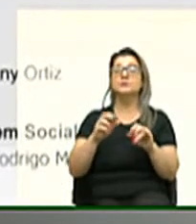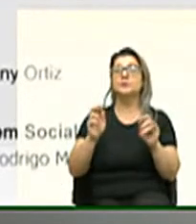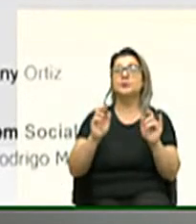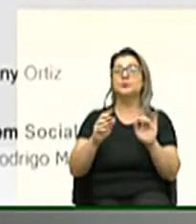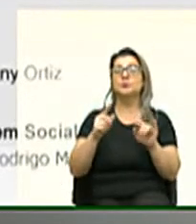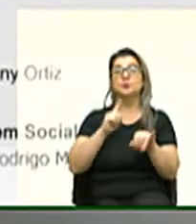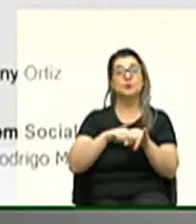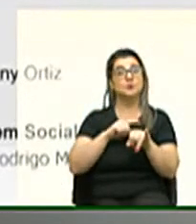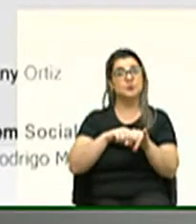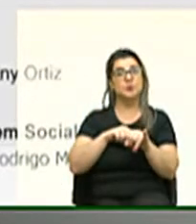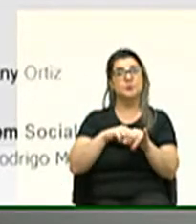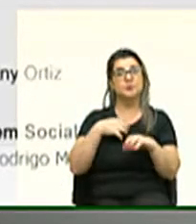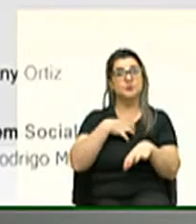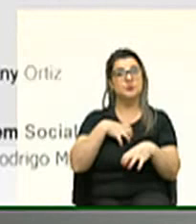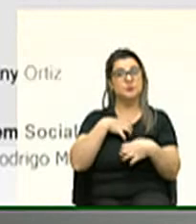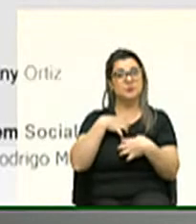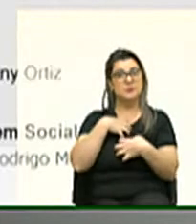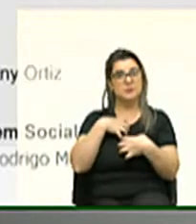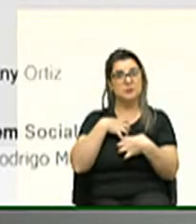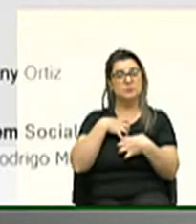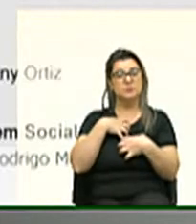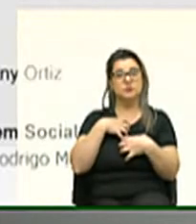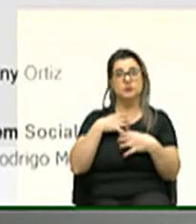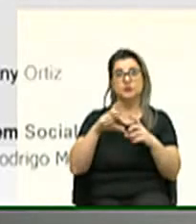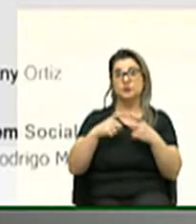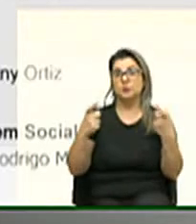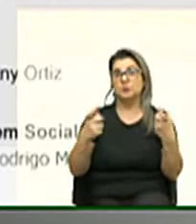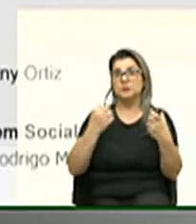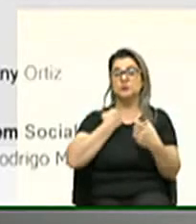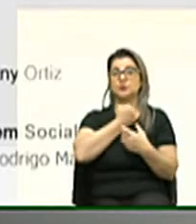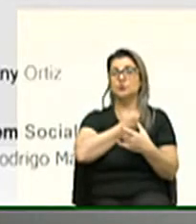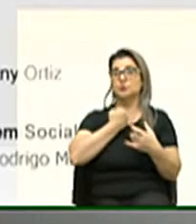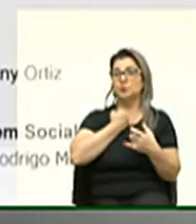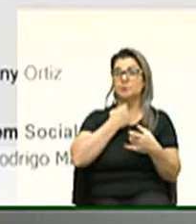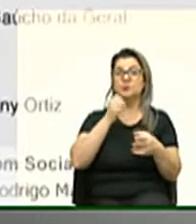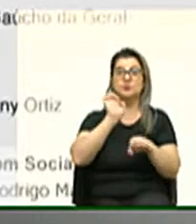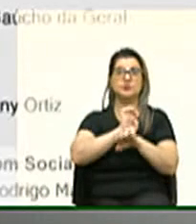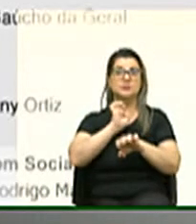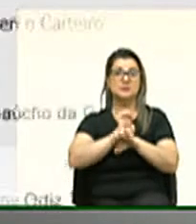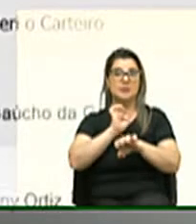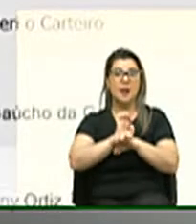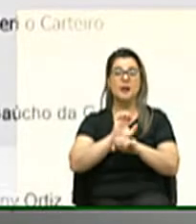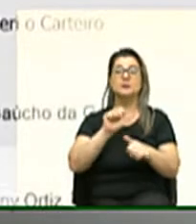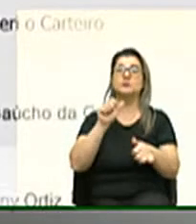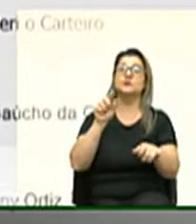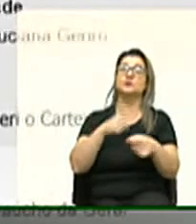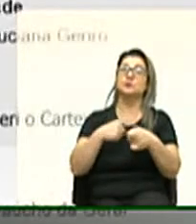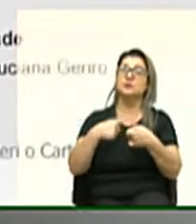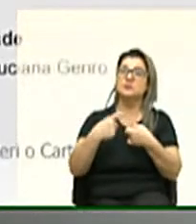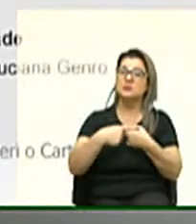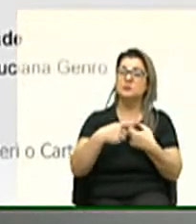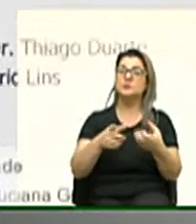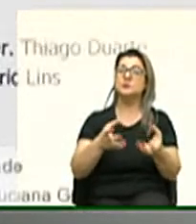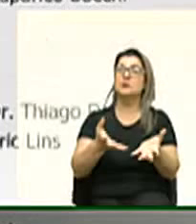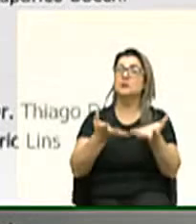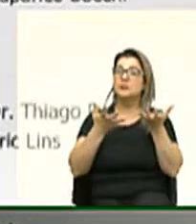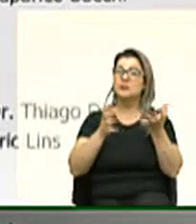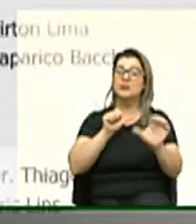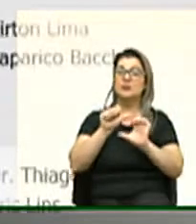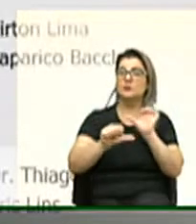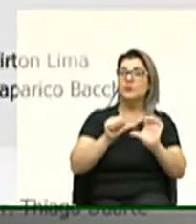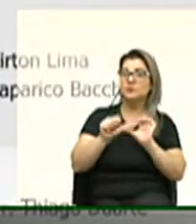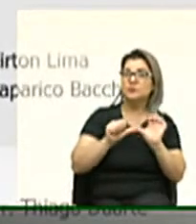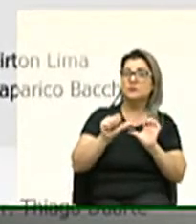encontramos em grande número pelo Estado, de municípios que queiram a transferência de imóveis, rodovias, porque